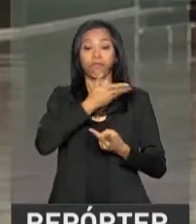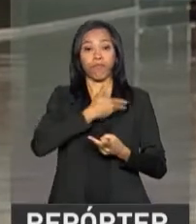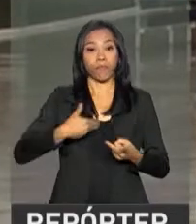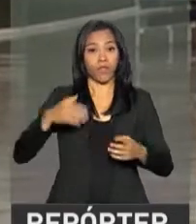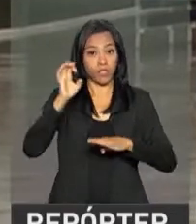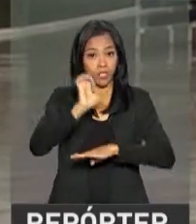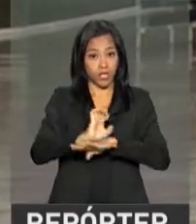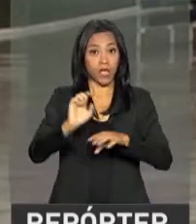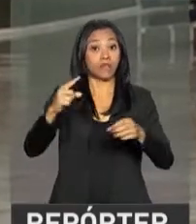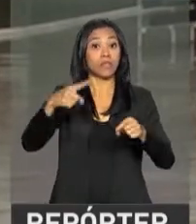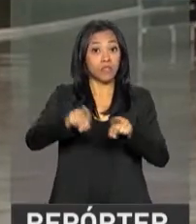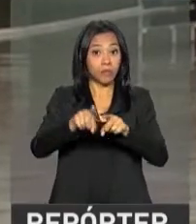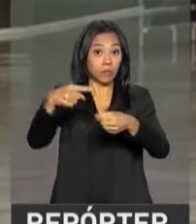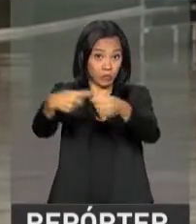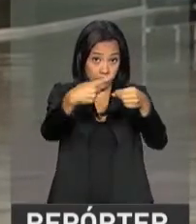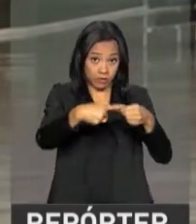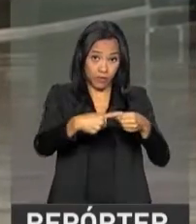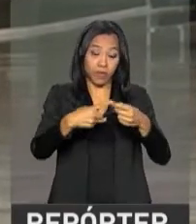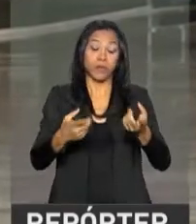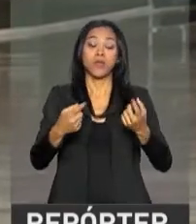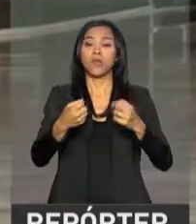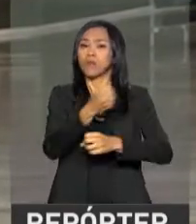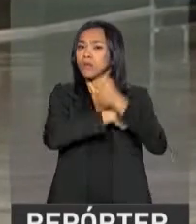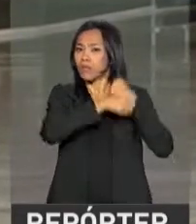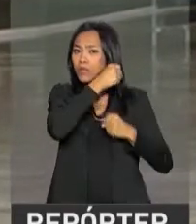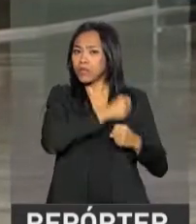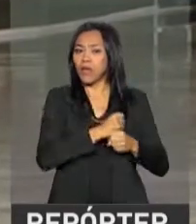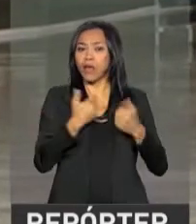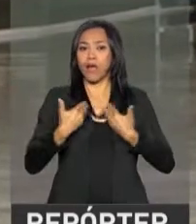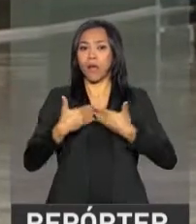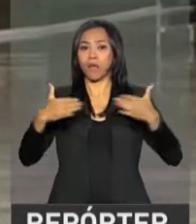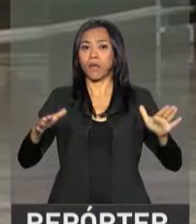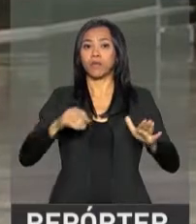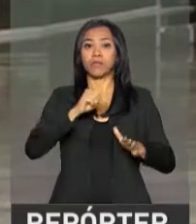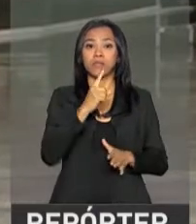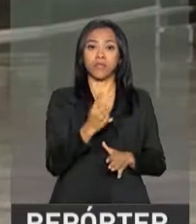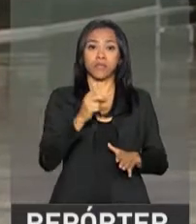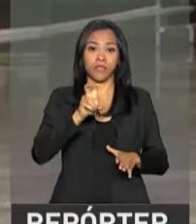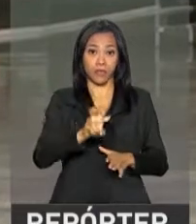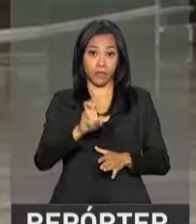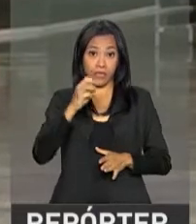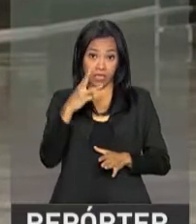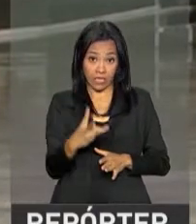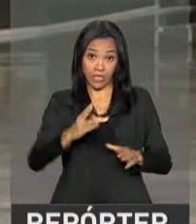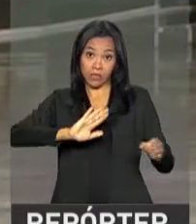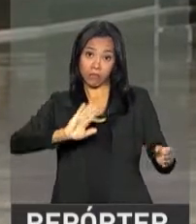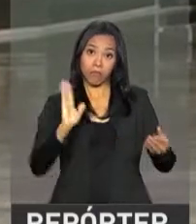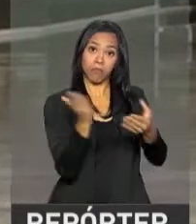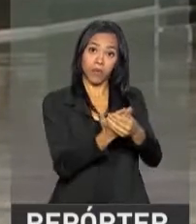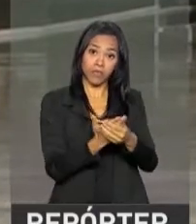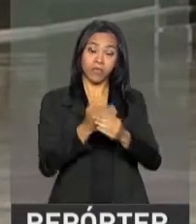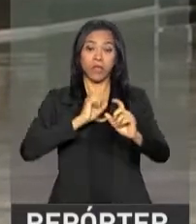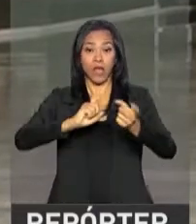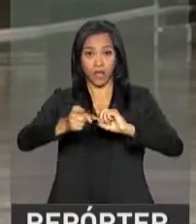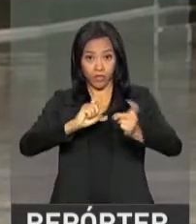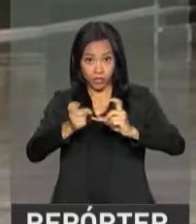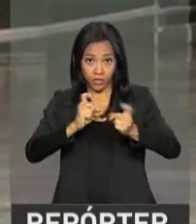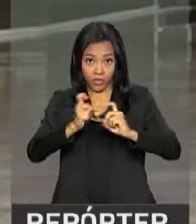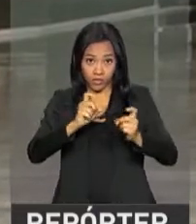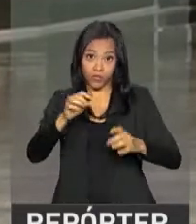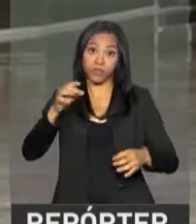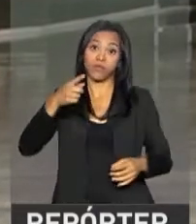municipais no ano passado foram abertos 153 processos administrativos de